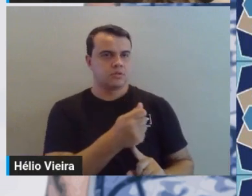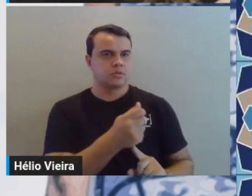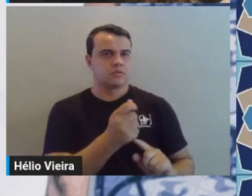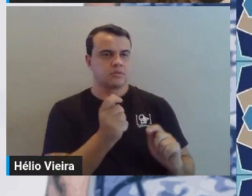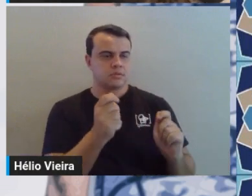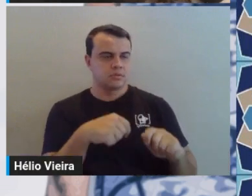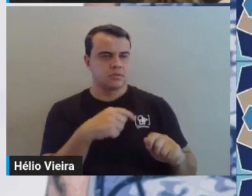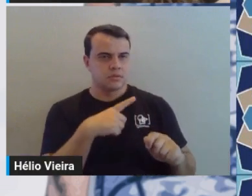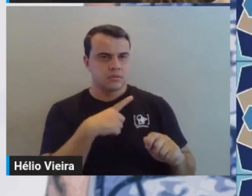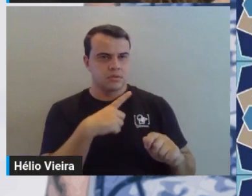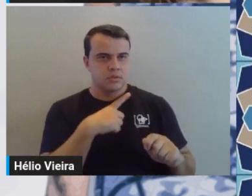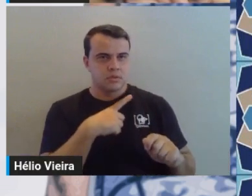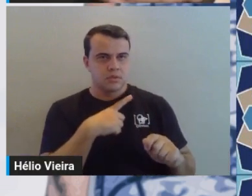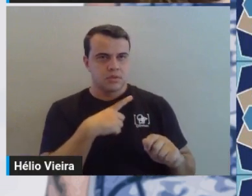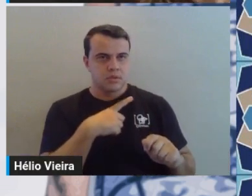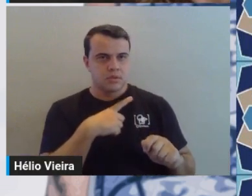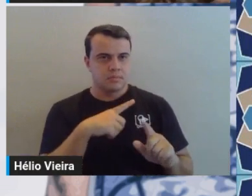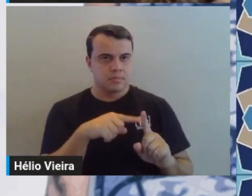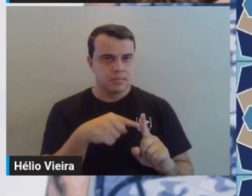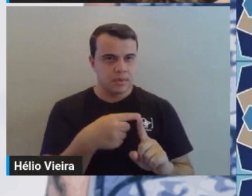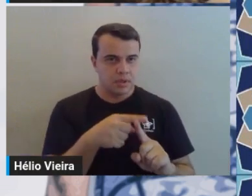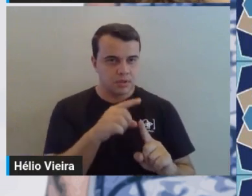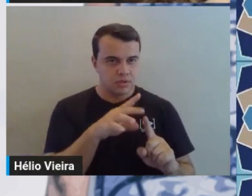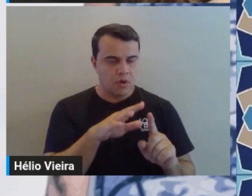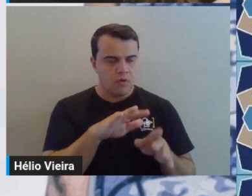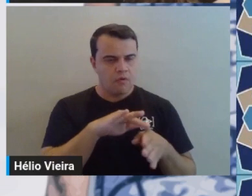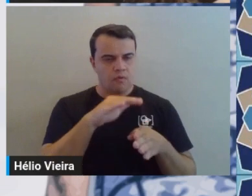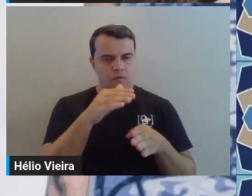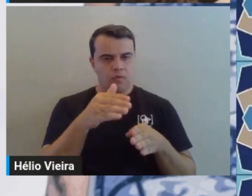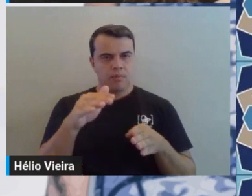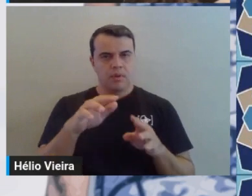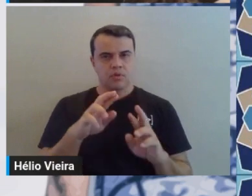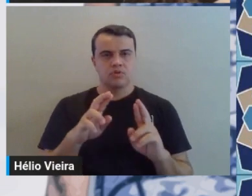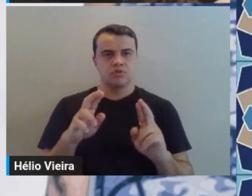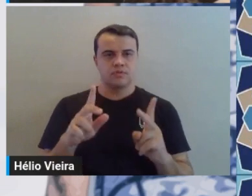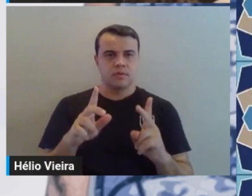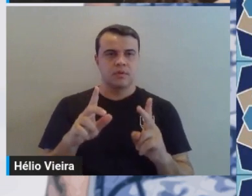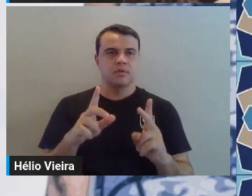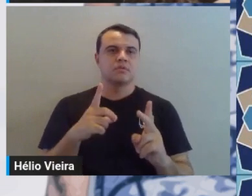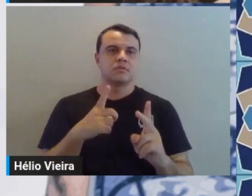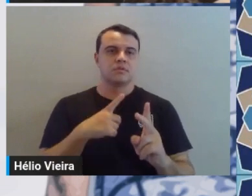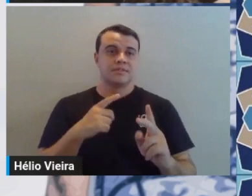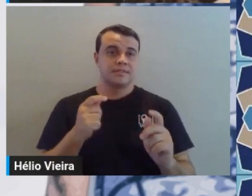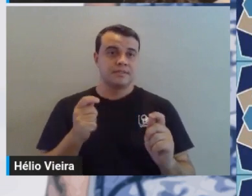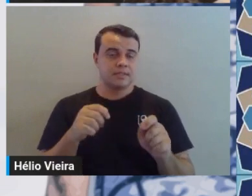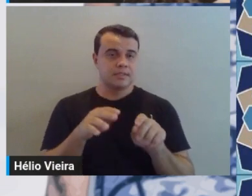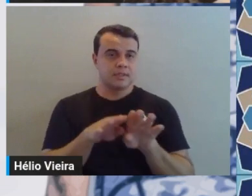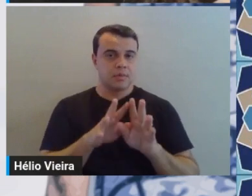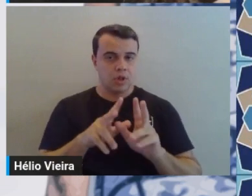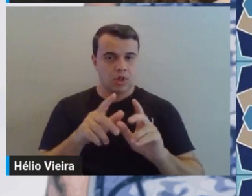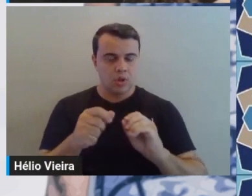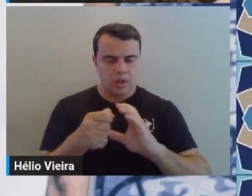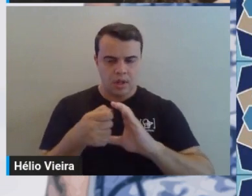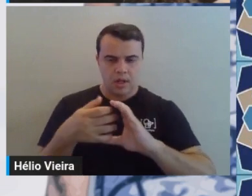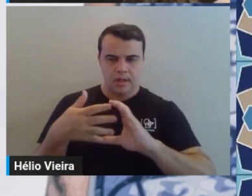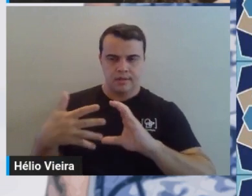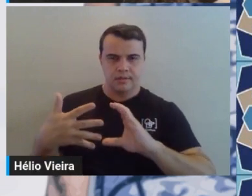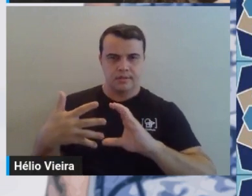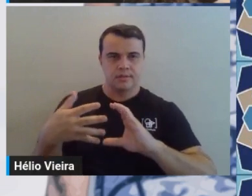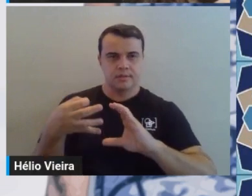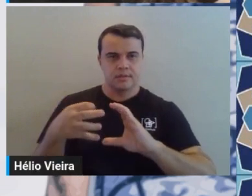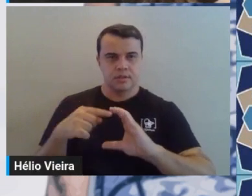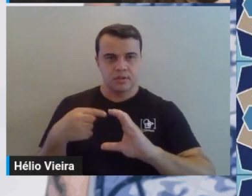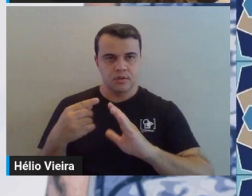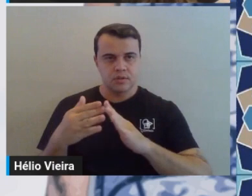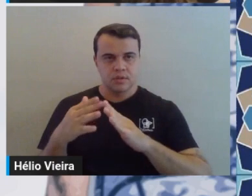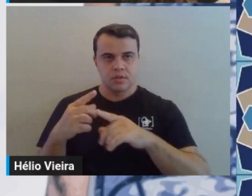além, né, desse formato diferente, que dá toda a característica da nossa